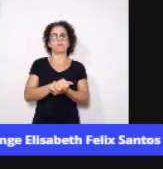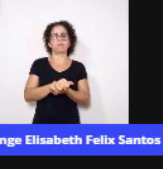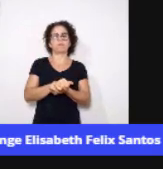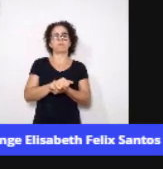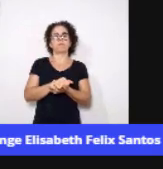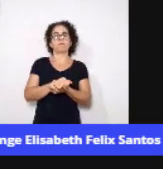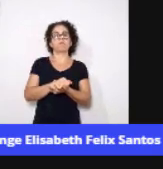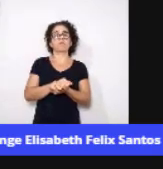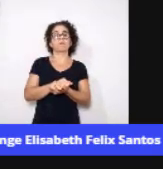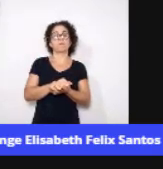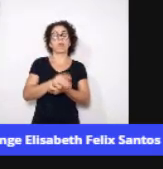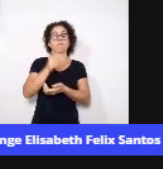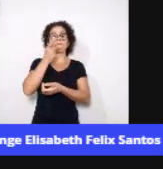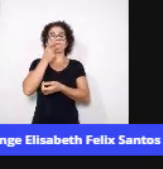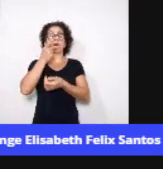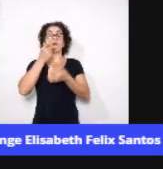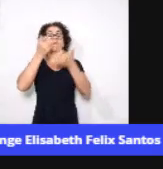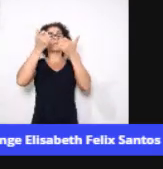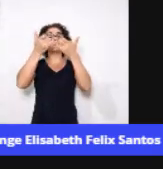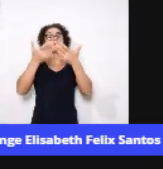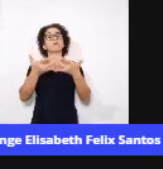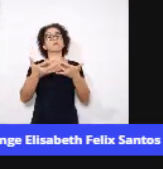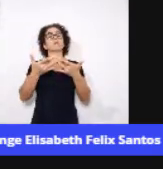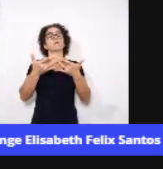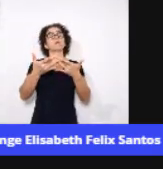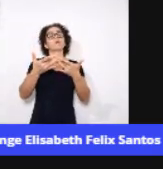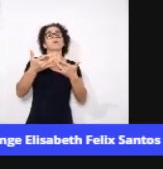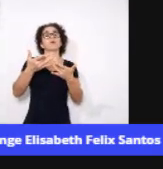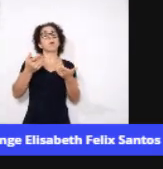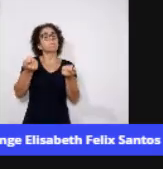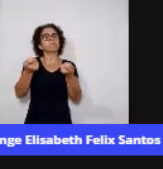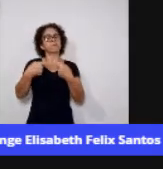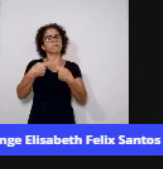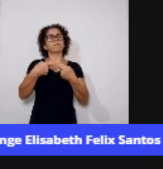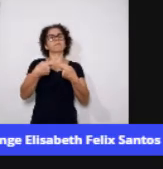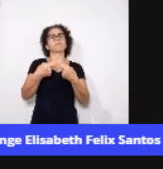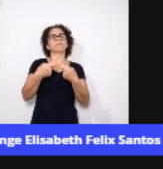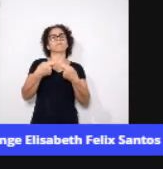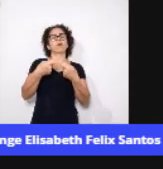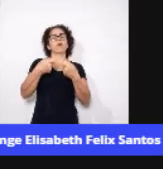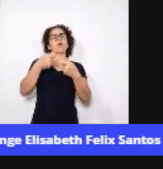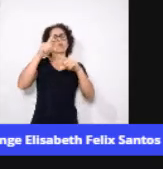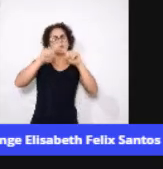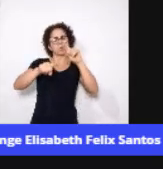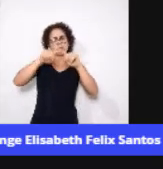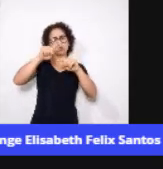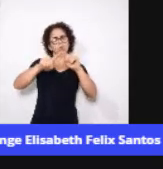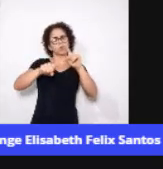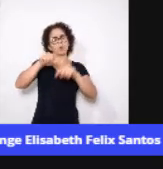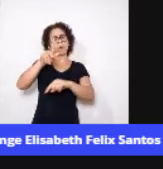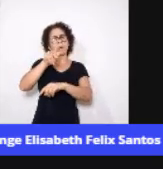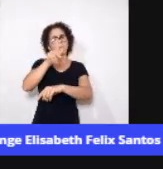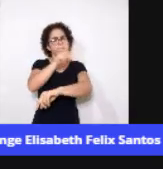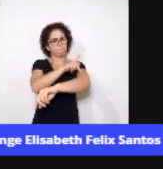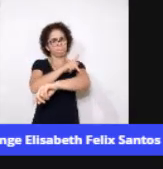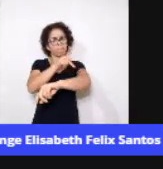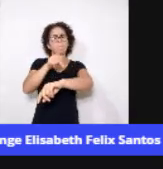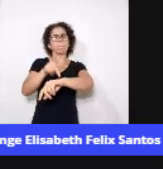como fala final dessa possibilidade, desse instrumento pedagógico, essas anotações elas podem